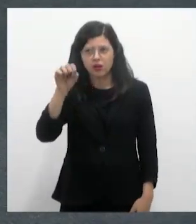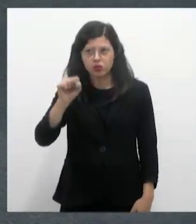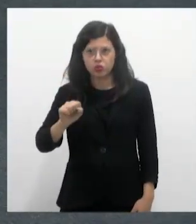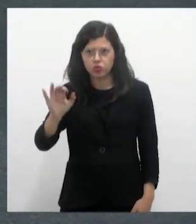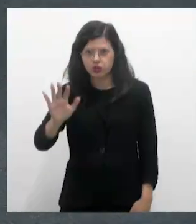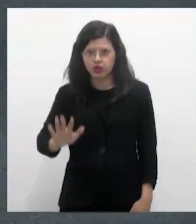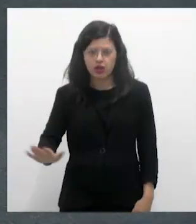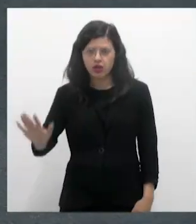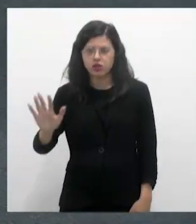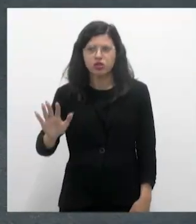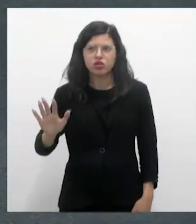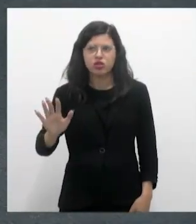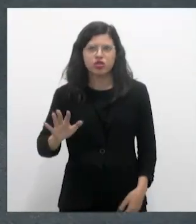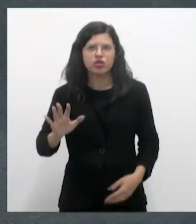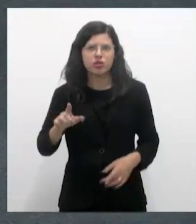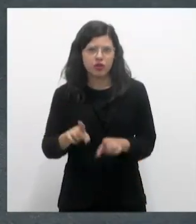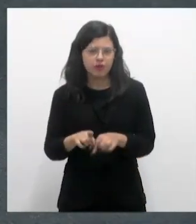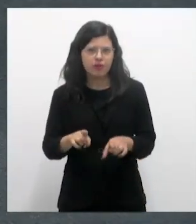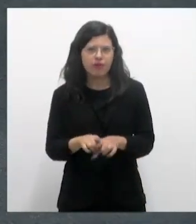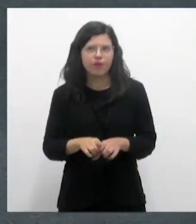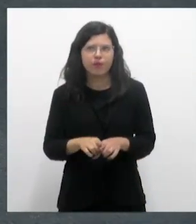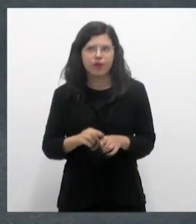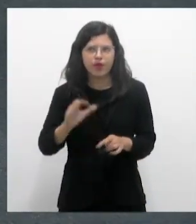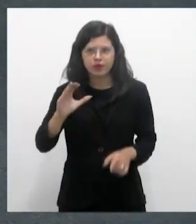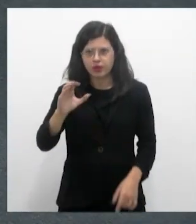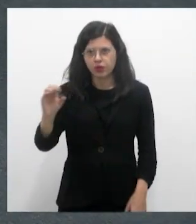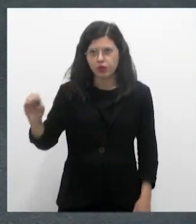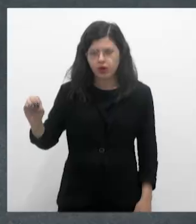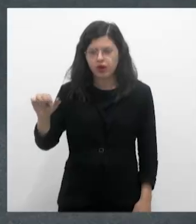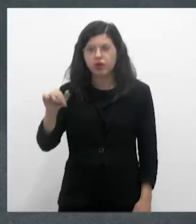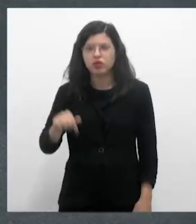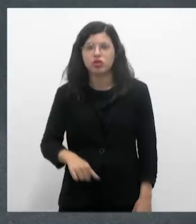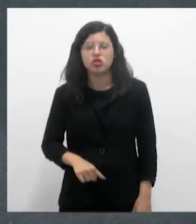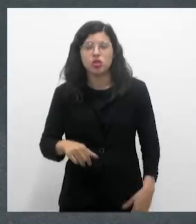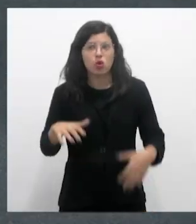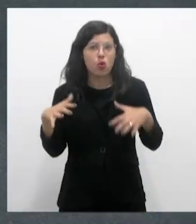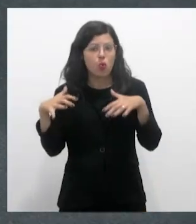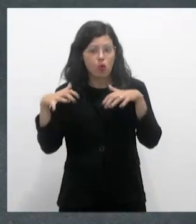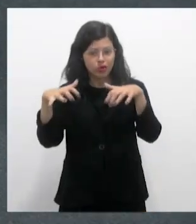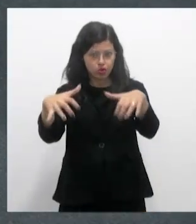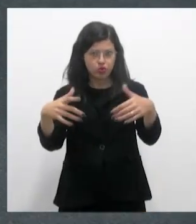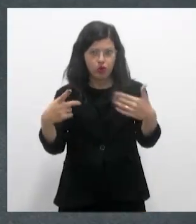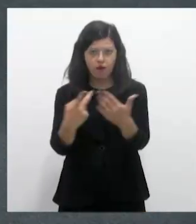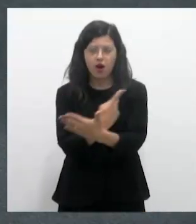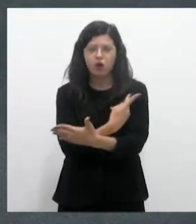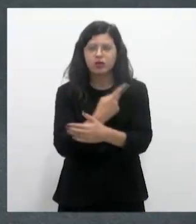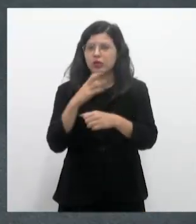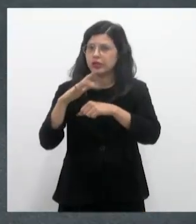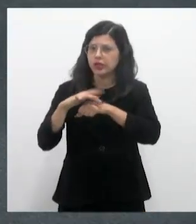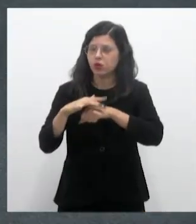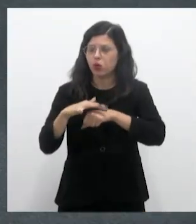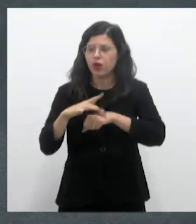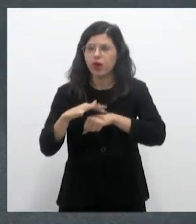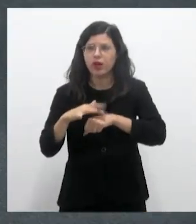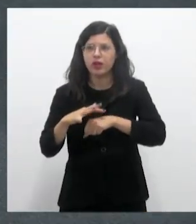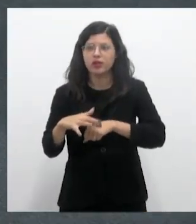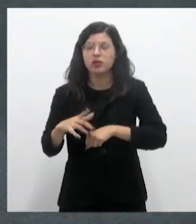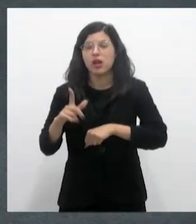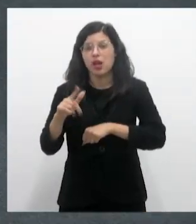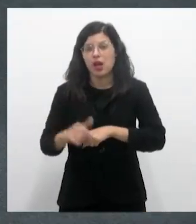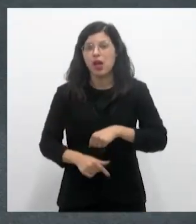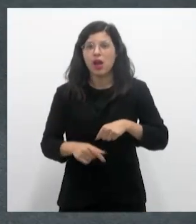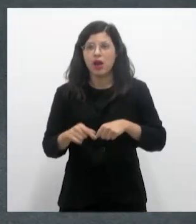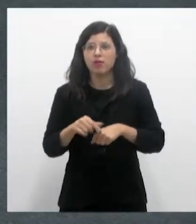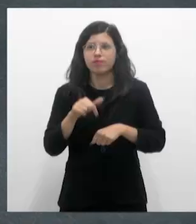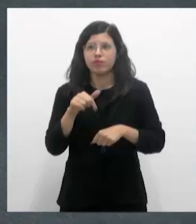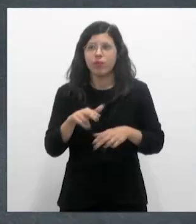centro-oeste. Eu quero lembrar a cada um dos senhores que com a chuva vem a questão da leptospirose, que é uma doença que ela é transmitida